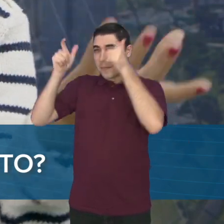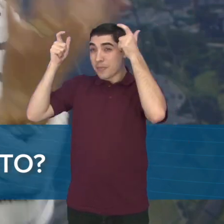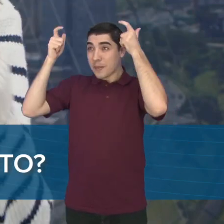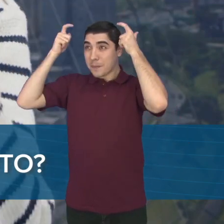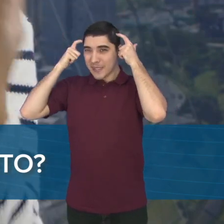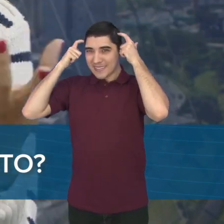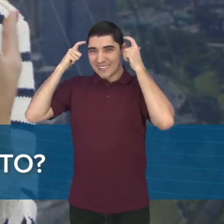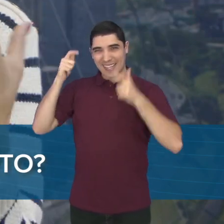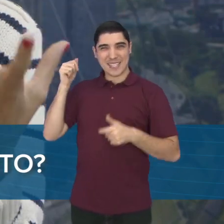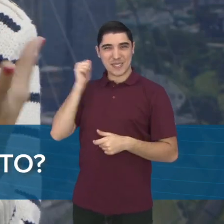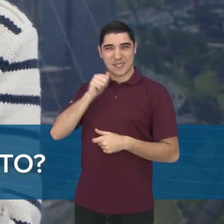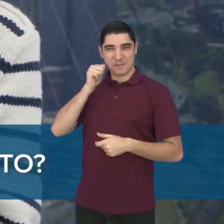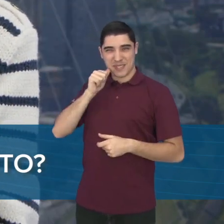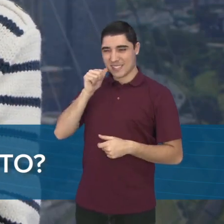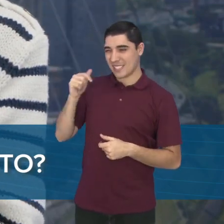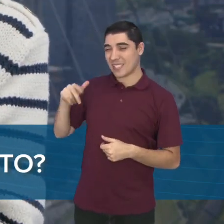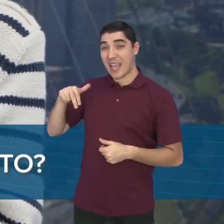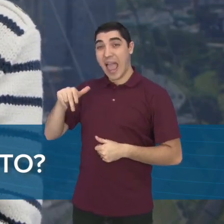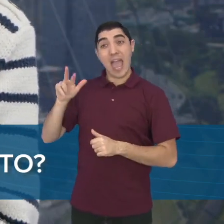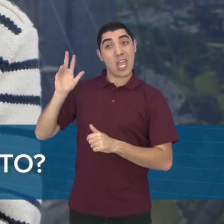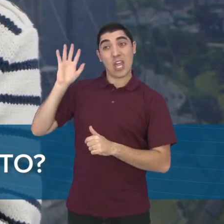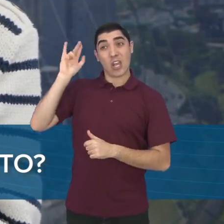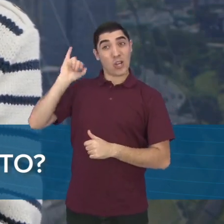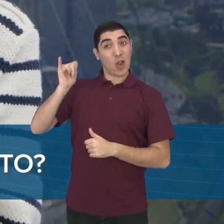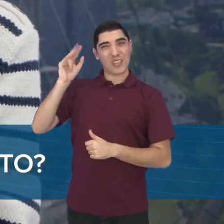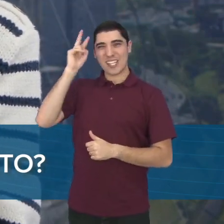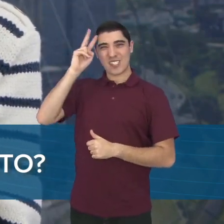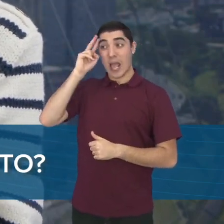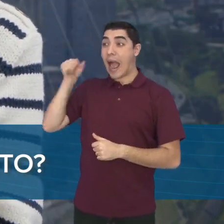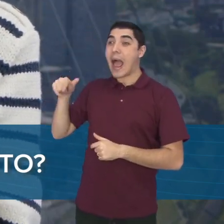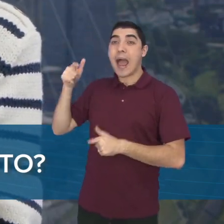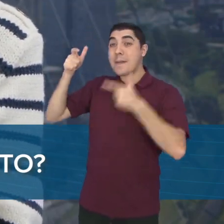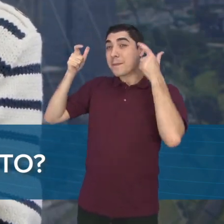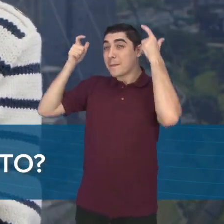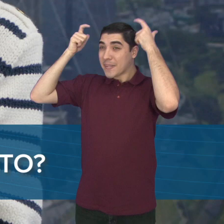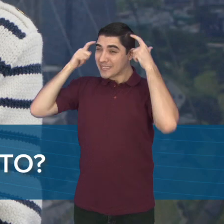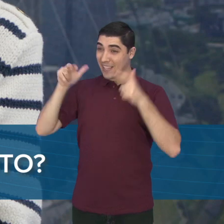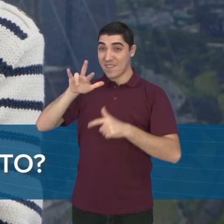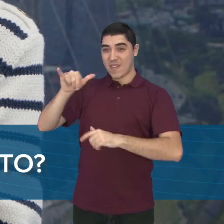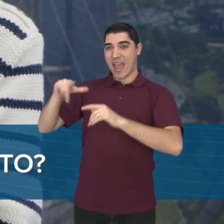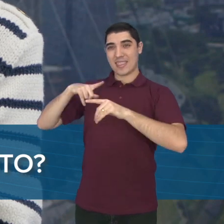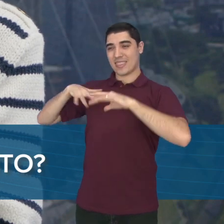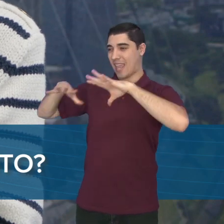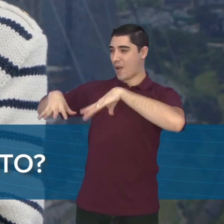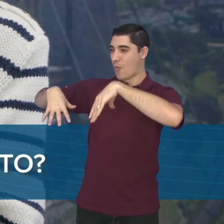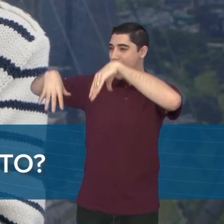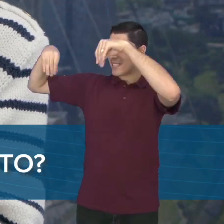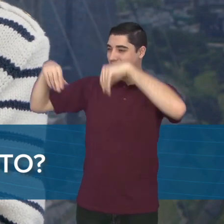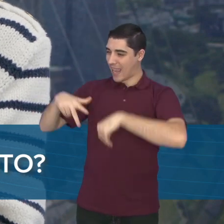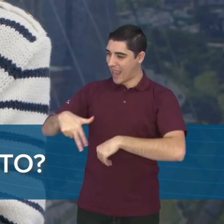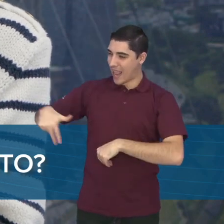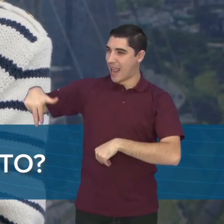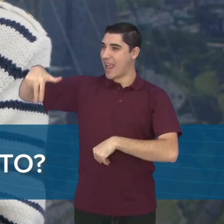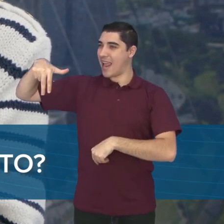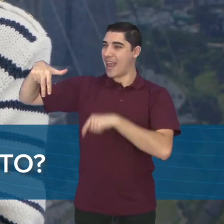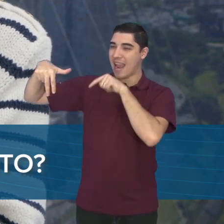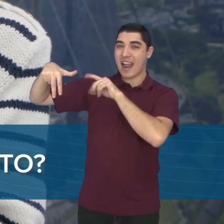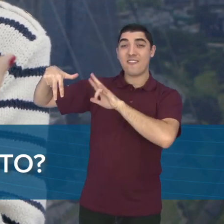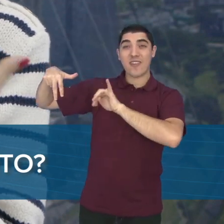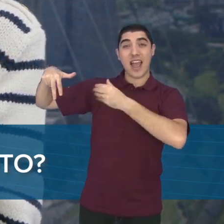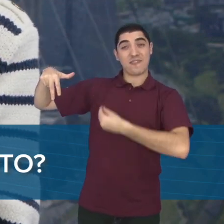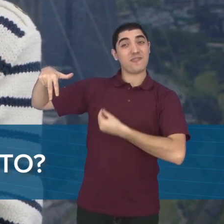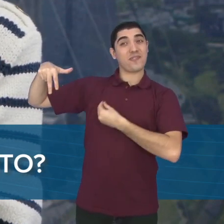que a princesa vai ser salva do castelo e tal, e ok, né, mas tem várias formas de contar, né, a história, e a questão